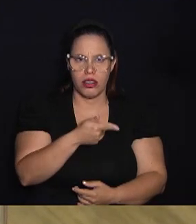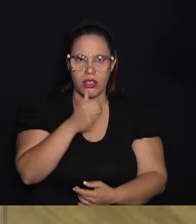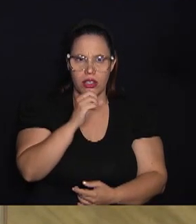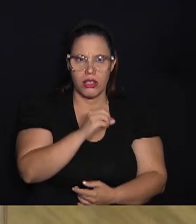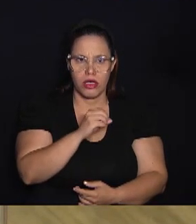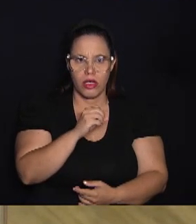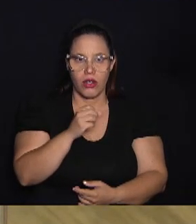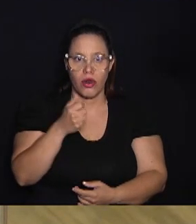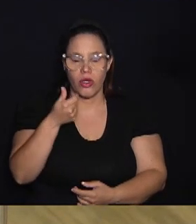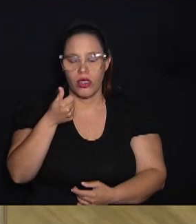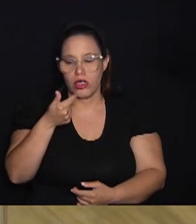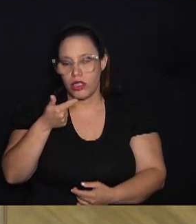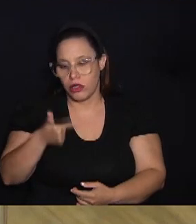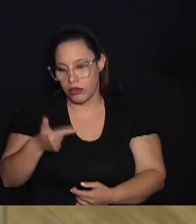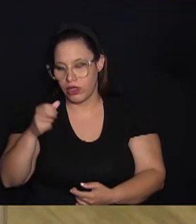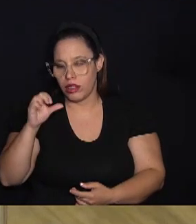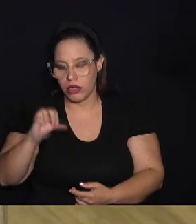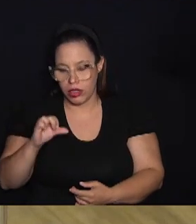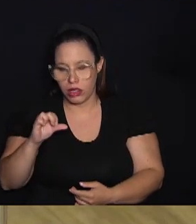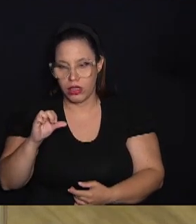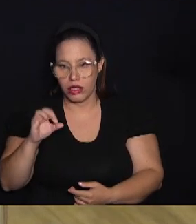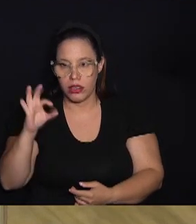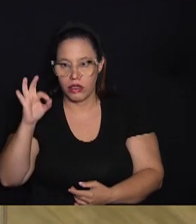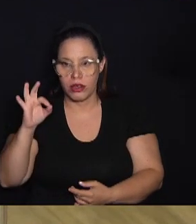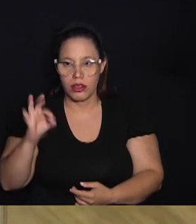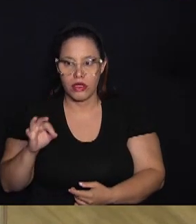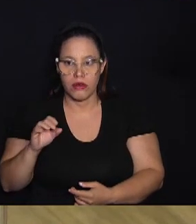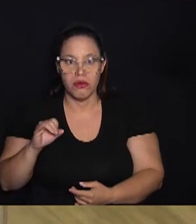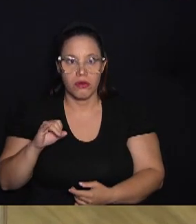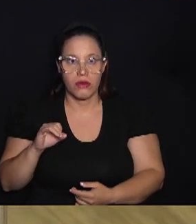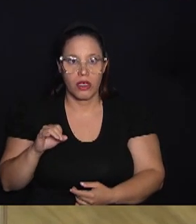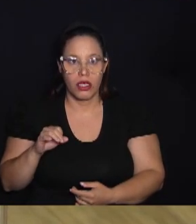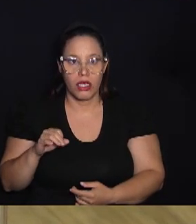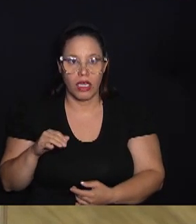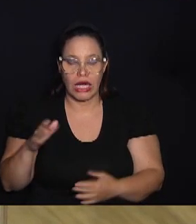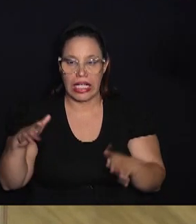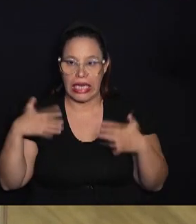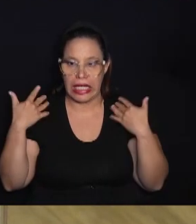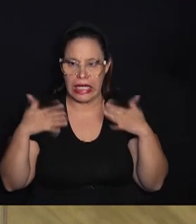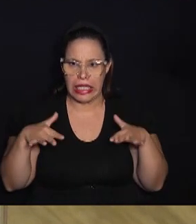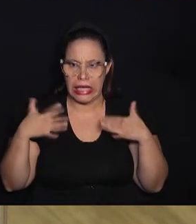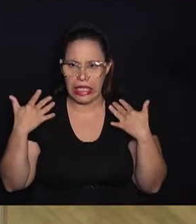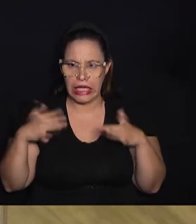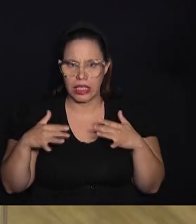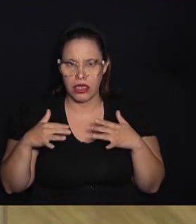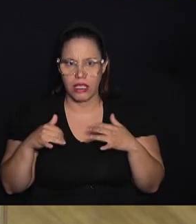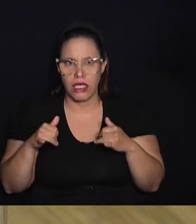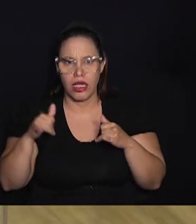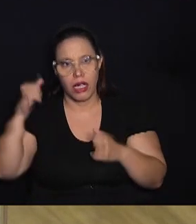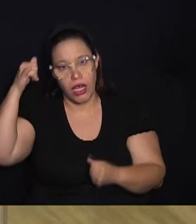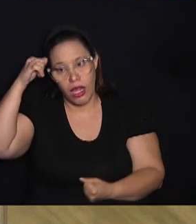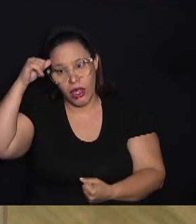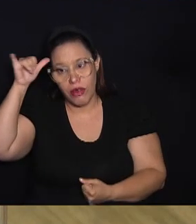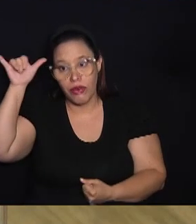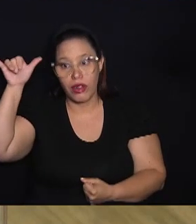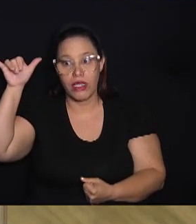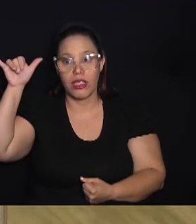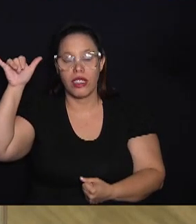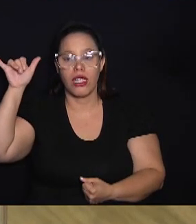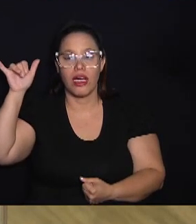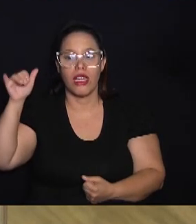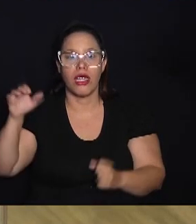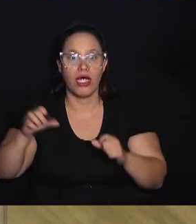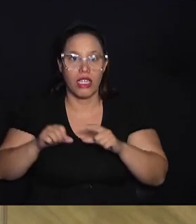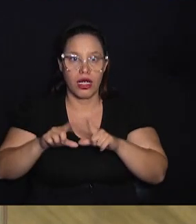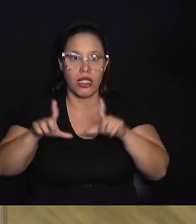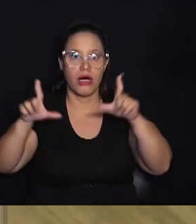de 29,6 por menino do céu então evitar exercícios físicos ao ar livre né